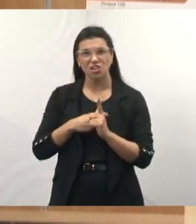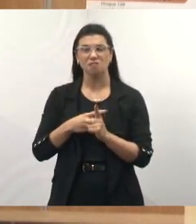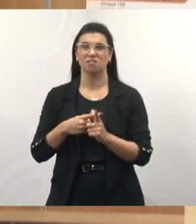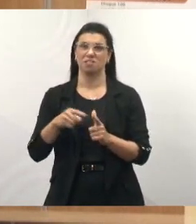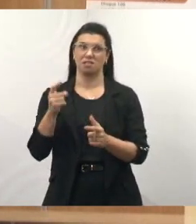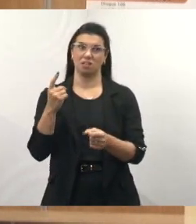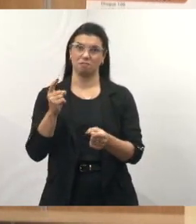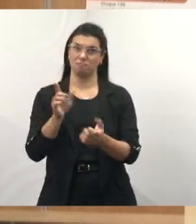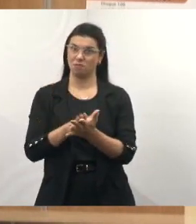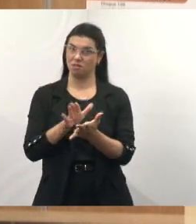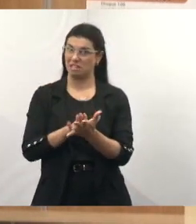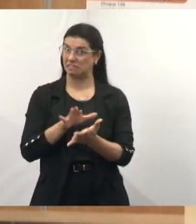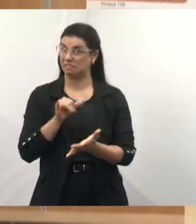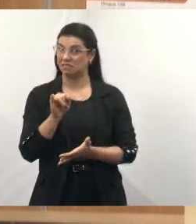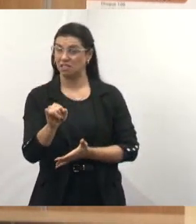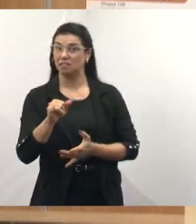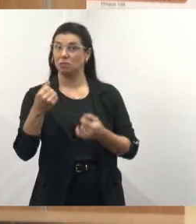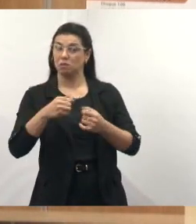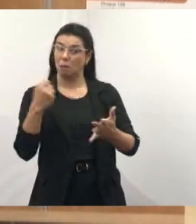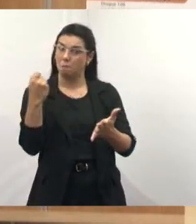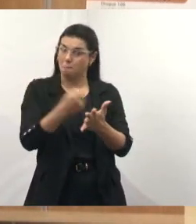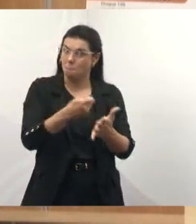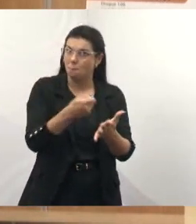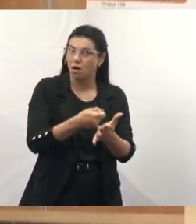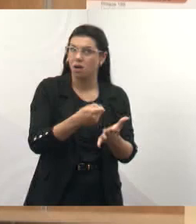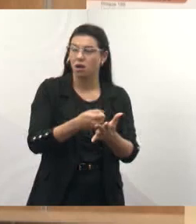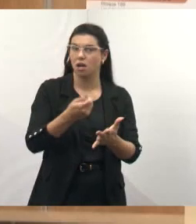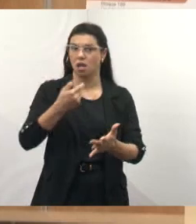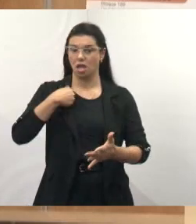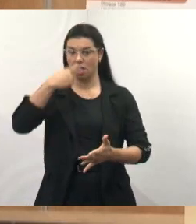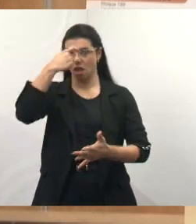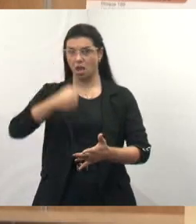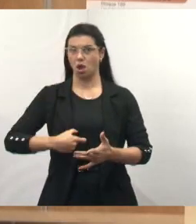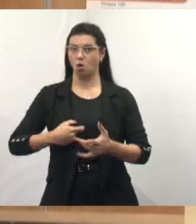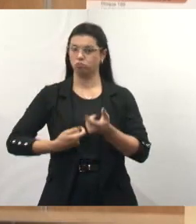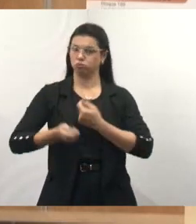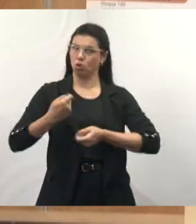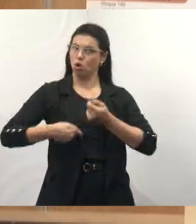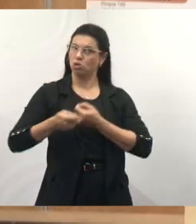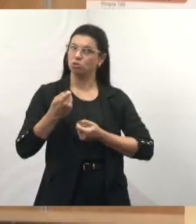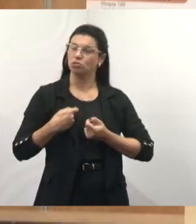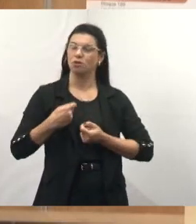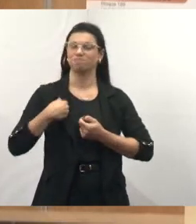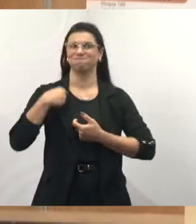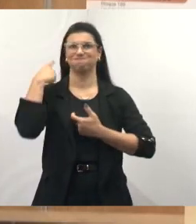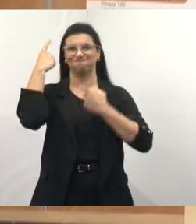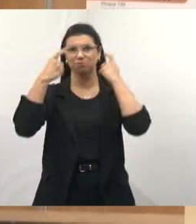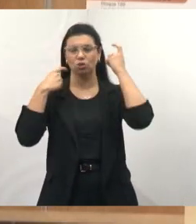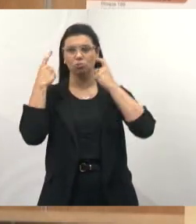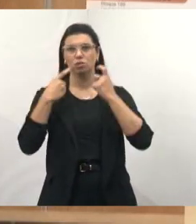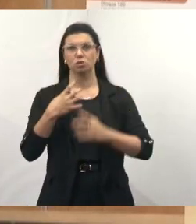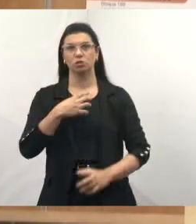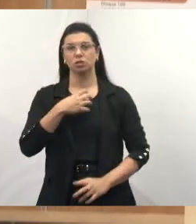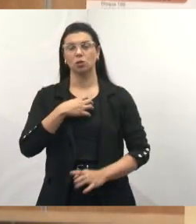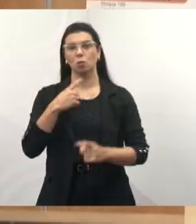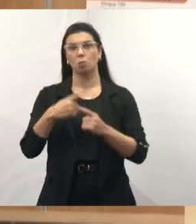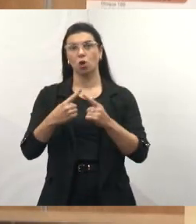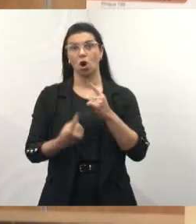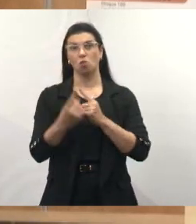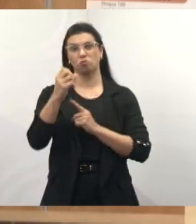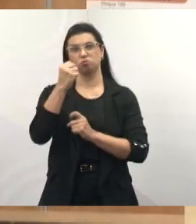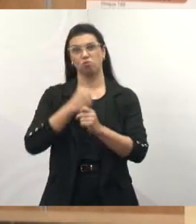Valmir, vou te falar, para mim, como gestor que sou, é muito preocupante a gente ver, Hernani, num